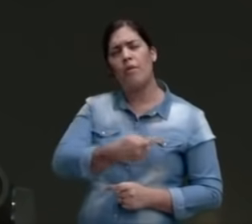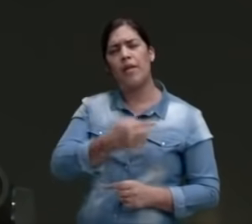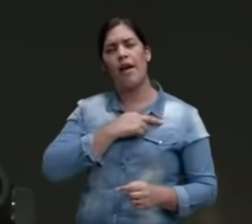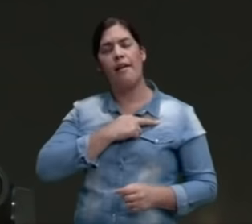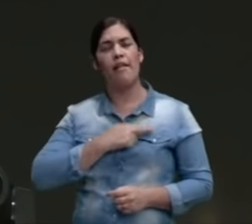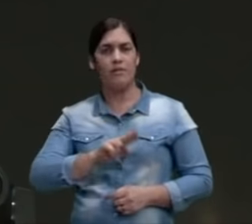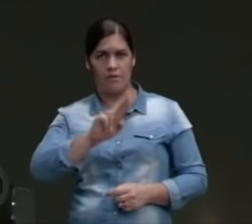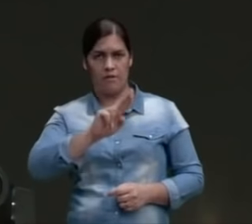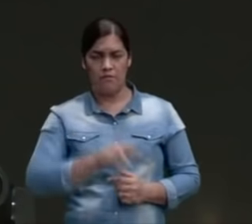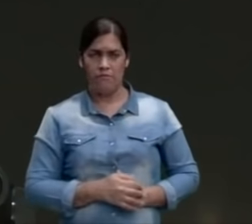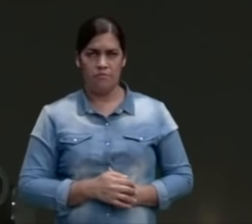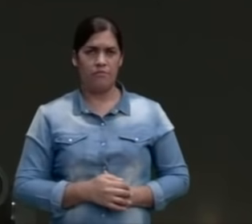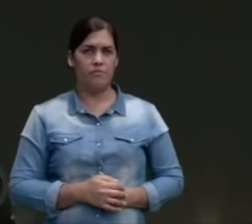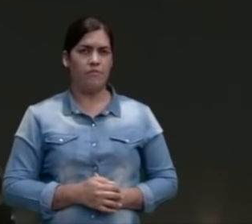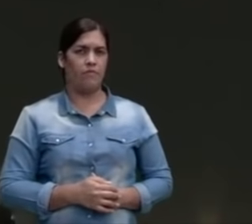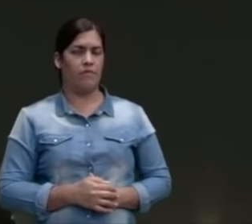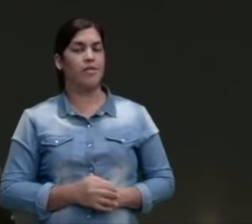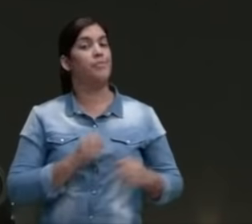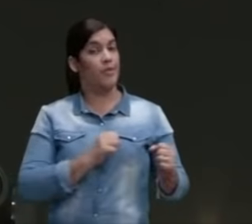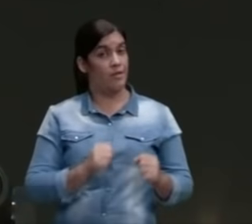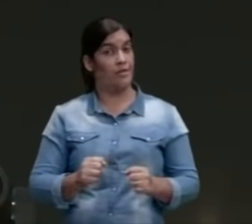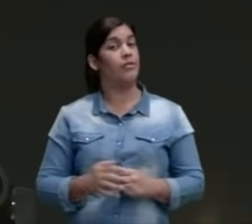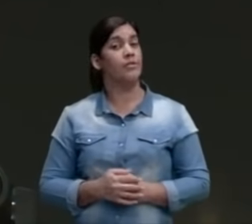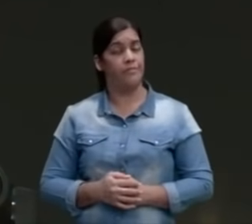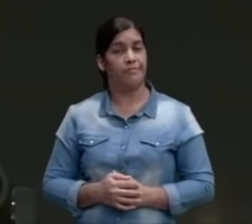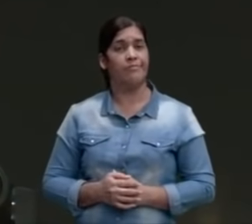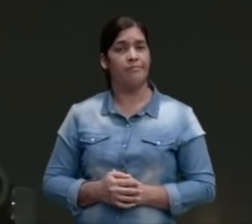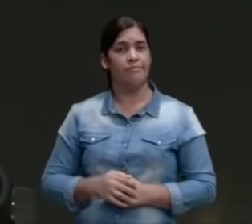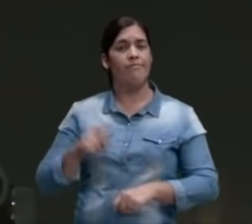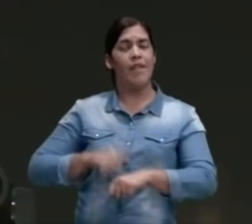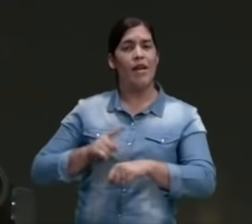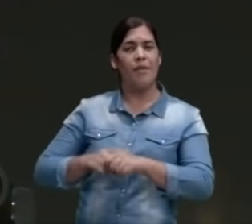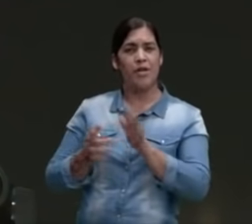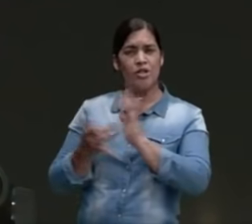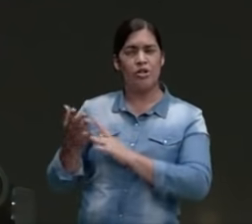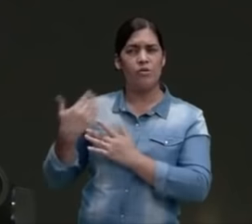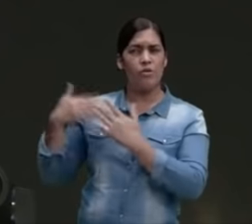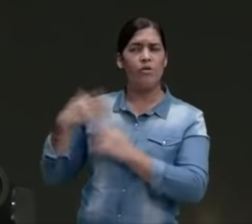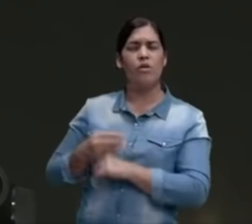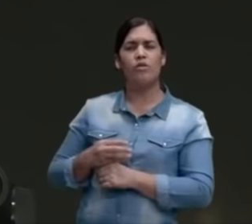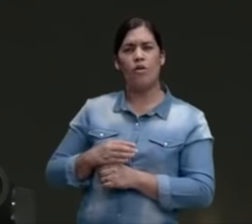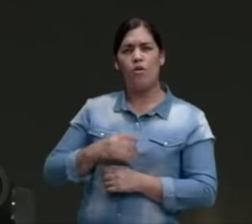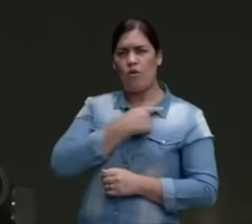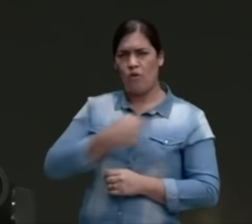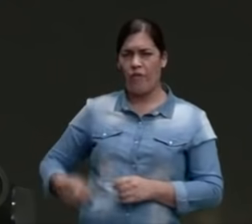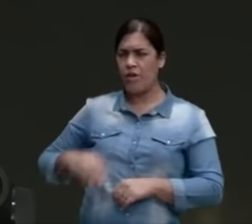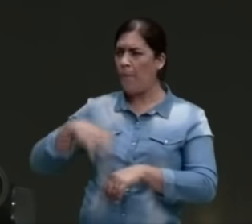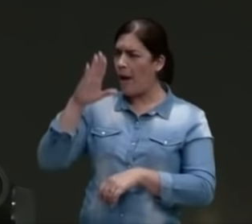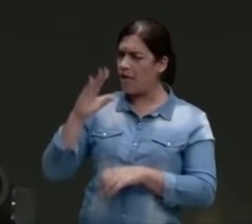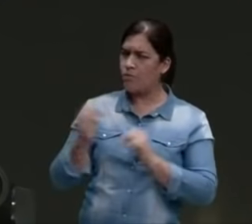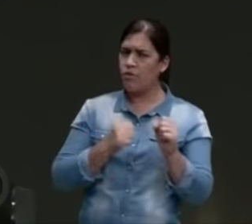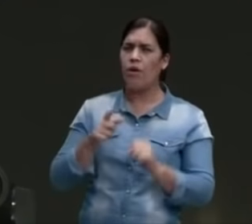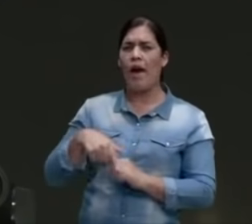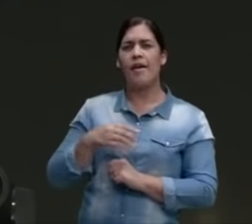religião. Então vai ser algo muito mais poderoso. Na época de Jesus, o governo mais poderoso era o Império Romano. Eles